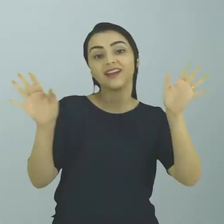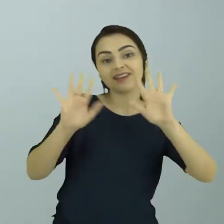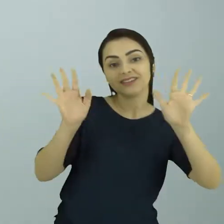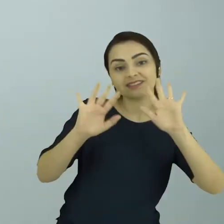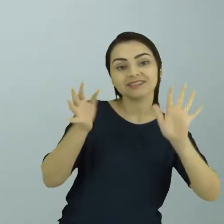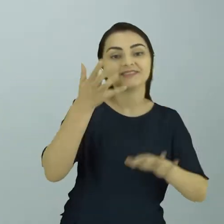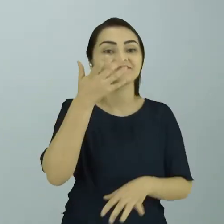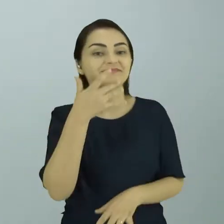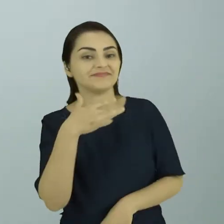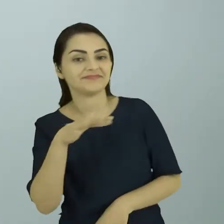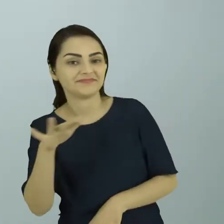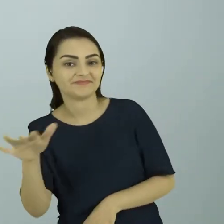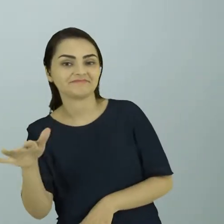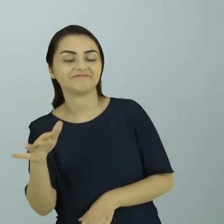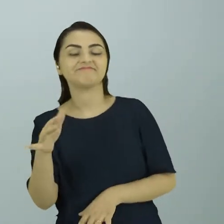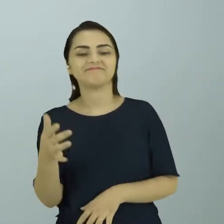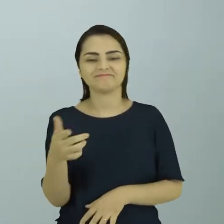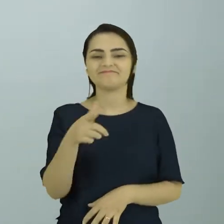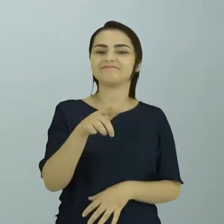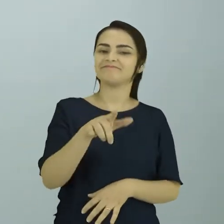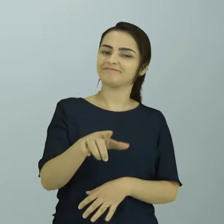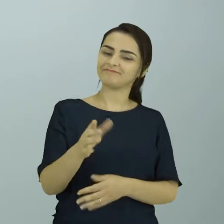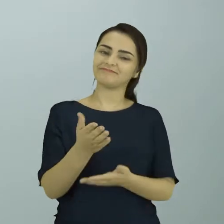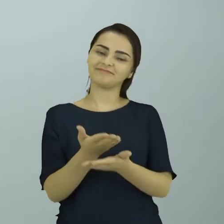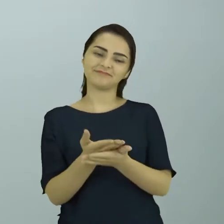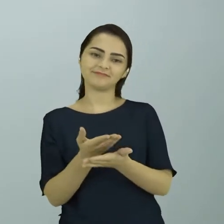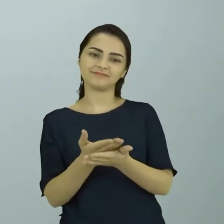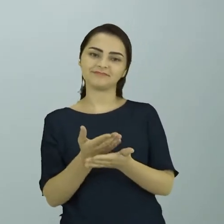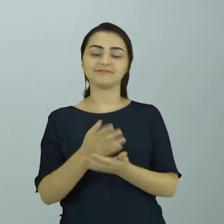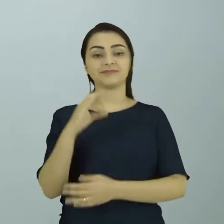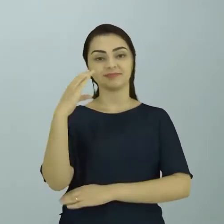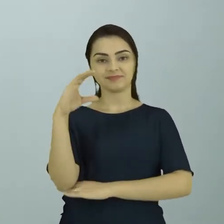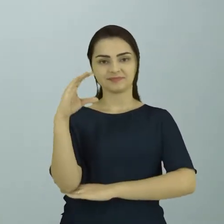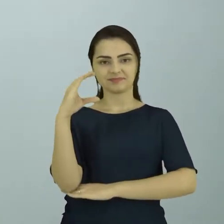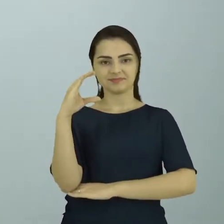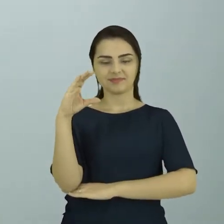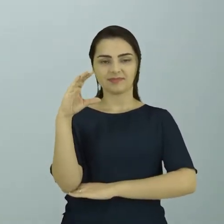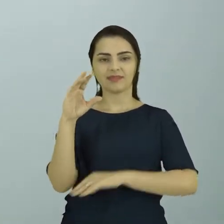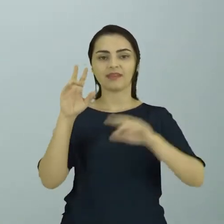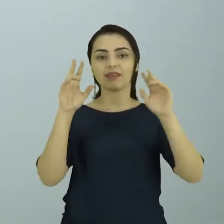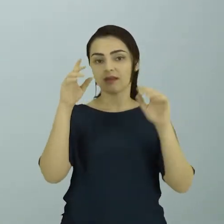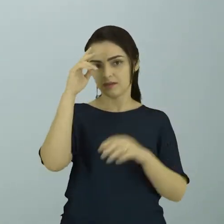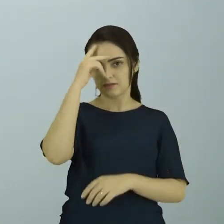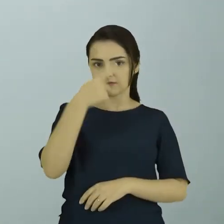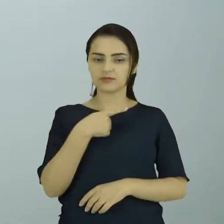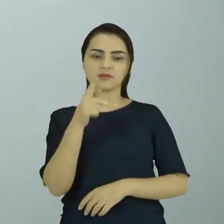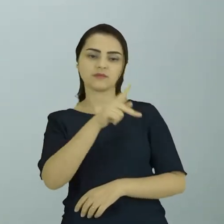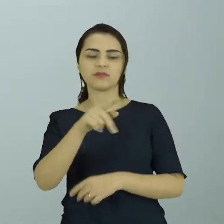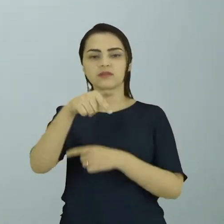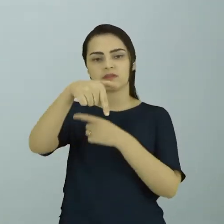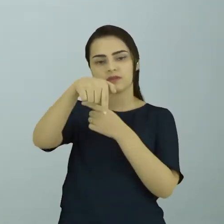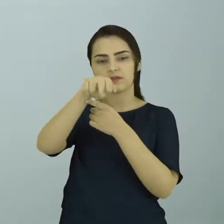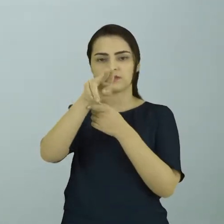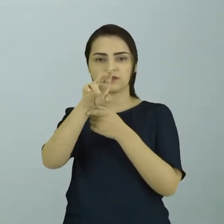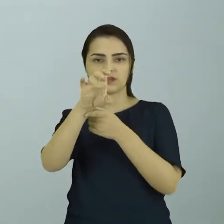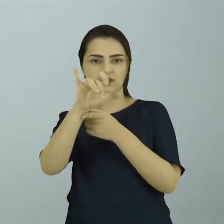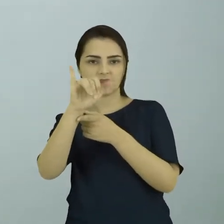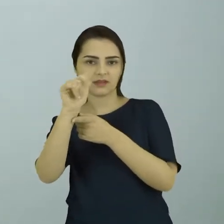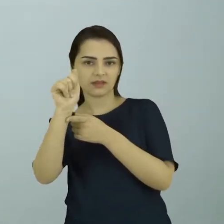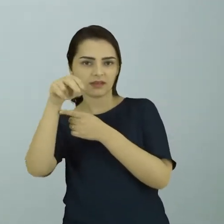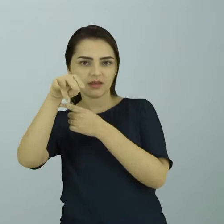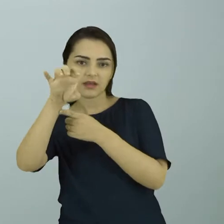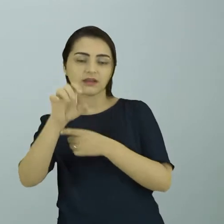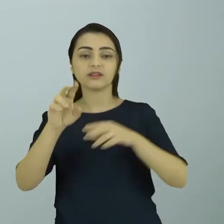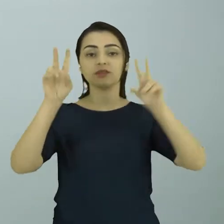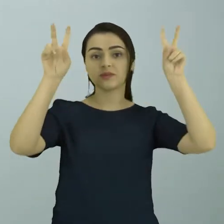Olá, crianças! Estamos de volta com a nossa aula de ciências. Sou a professora Keiliane e o tema da nossa